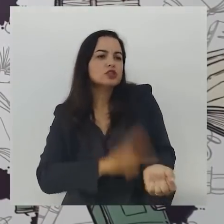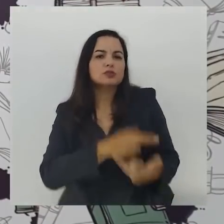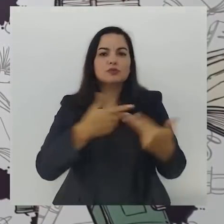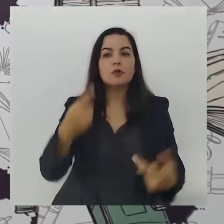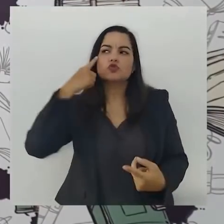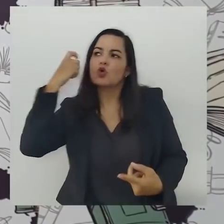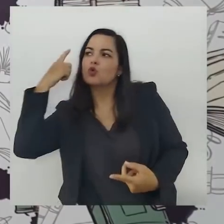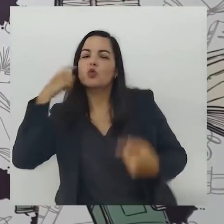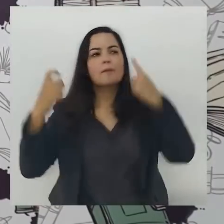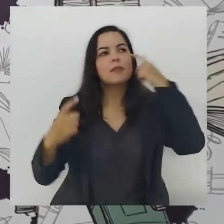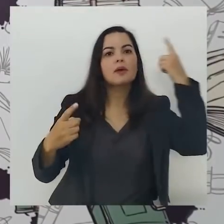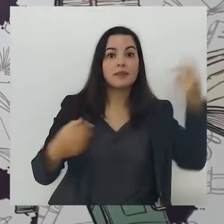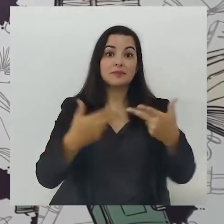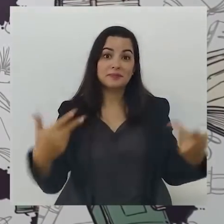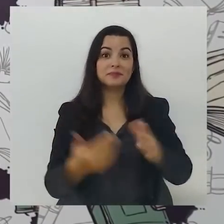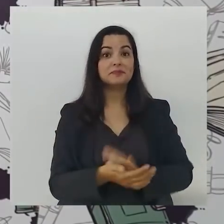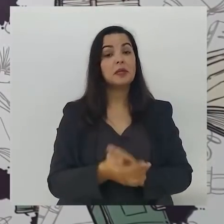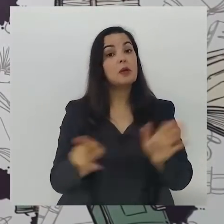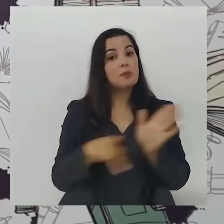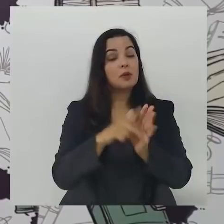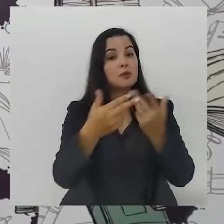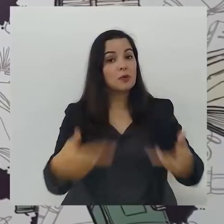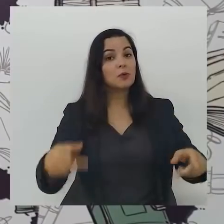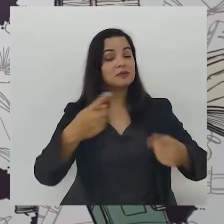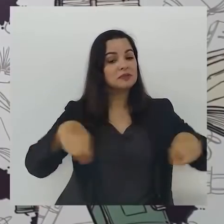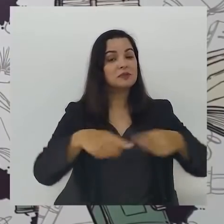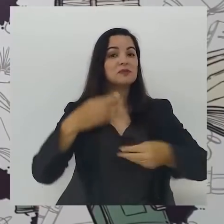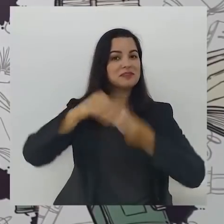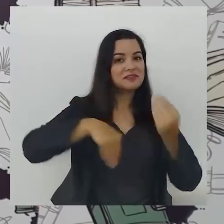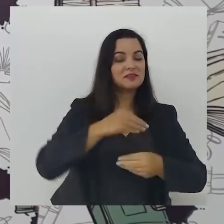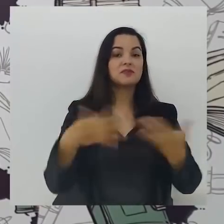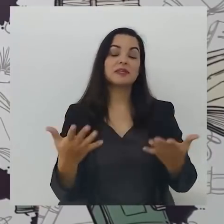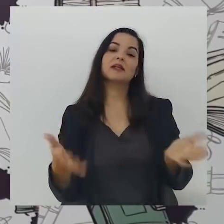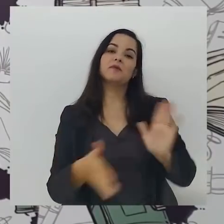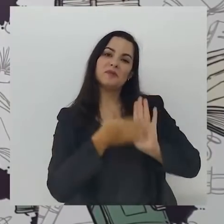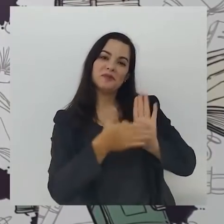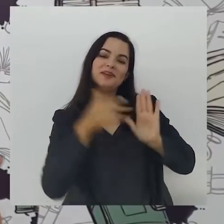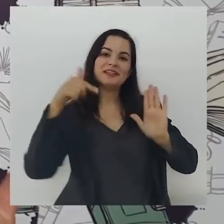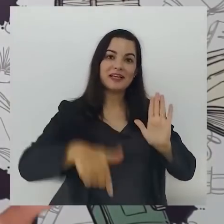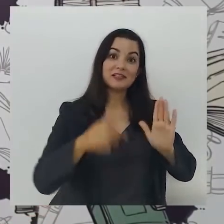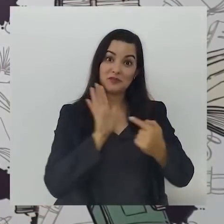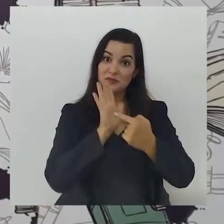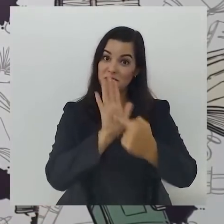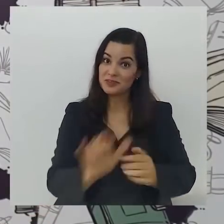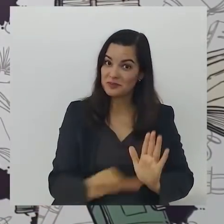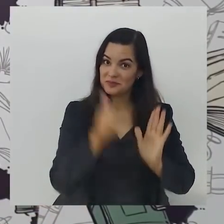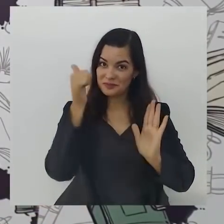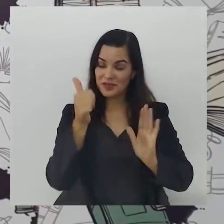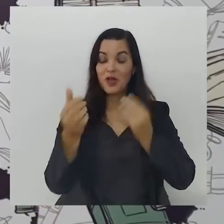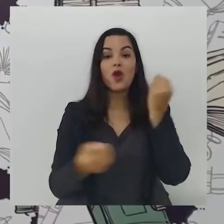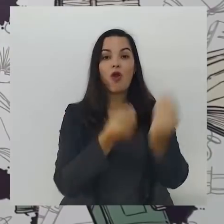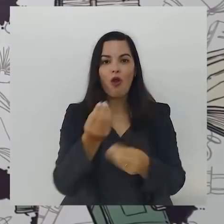diferentes movidas aí pela música. Para isso, eu trouxe uma proposta aqui que nós vamos te